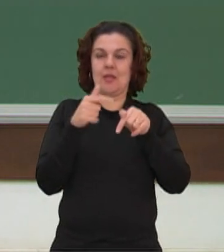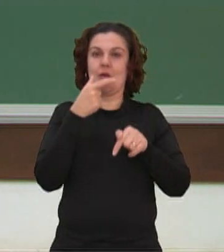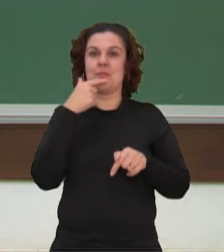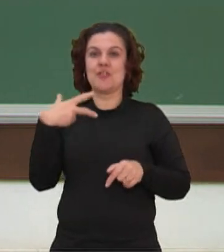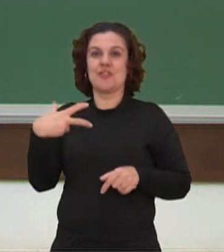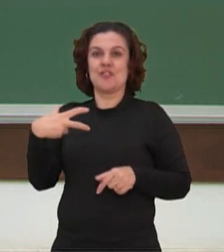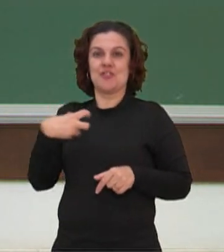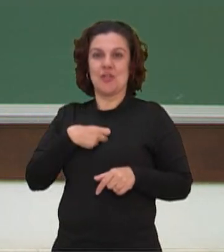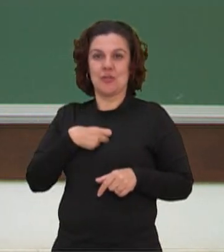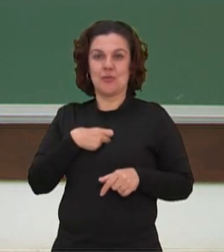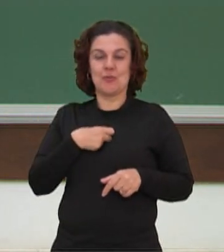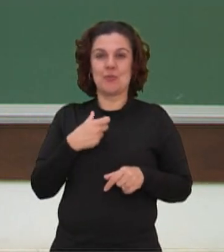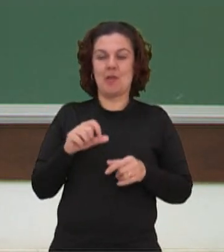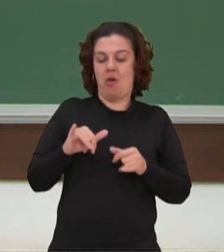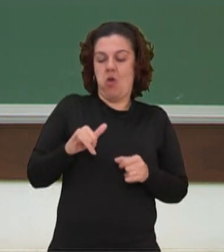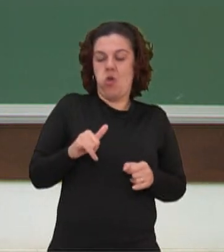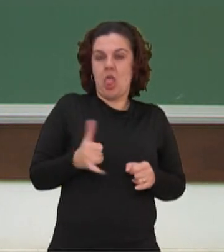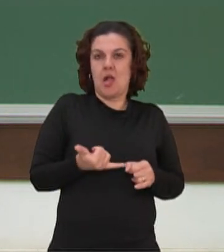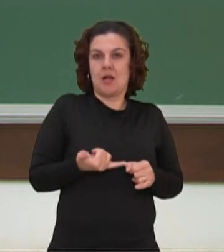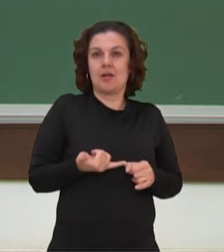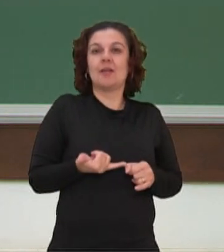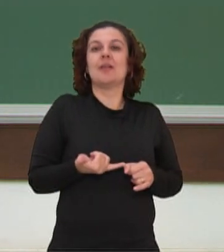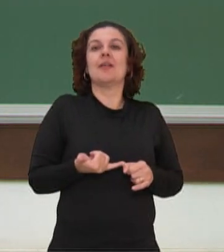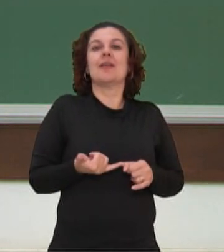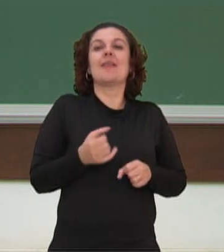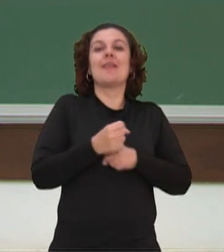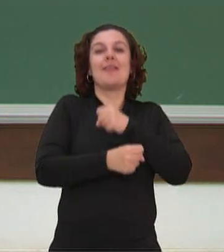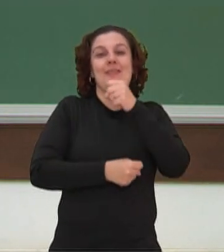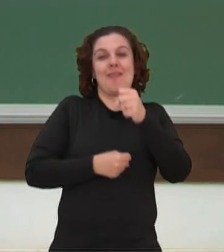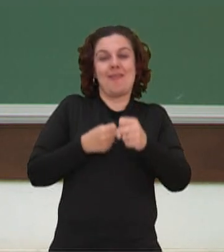Getúlio Vargas se aproveitou, aí no ano de